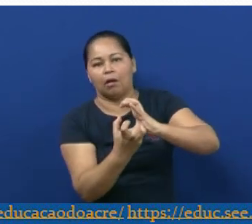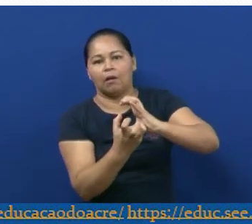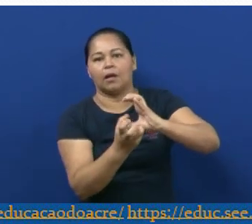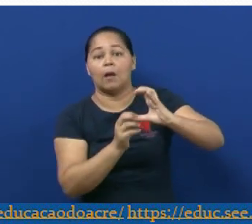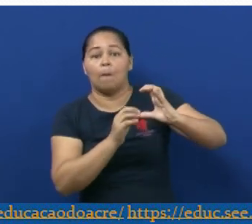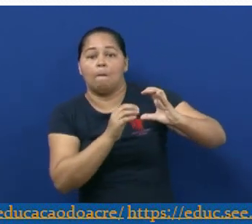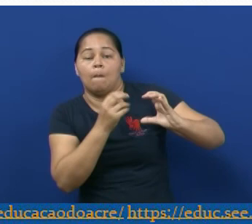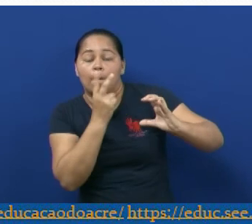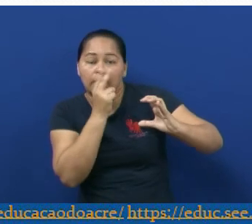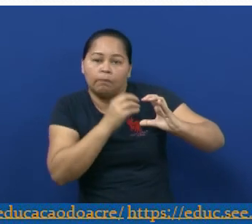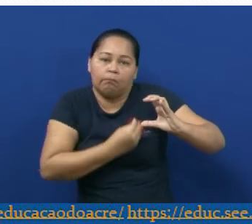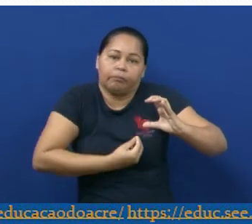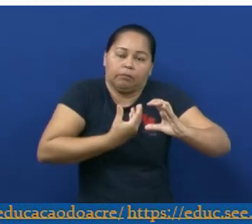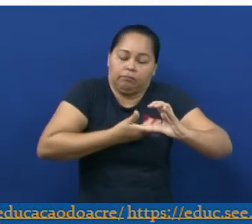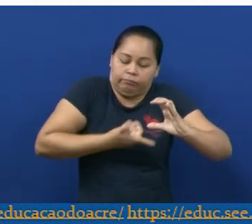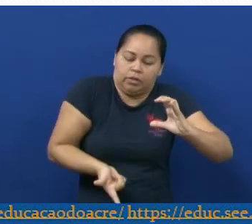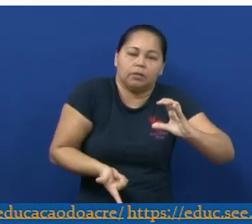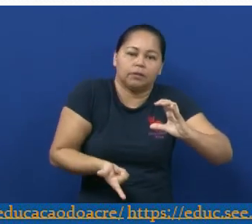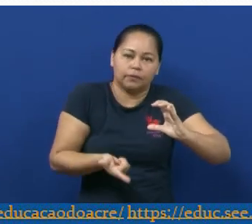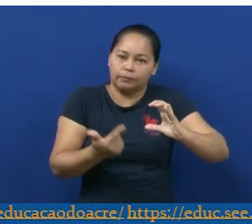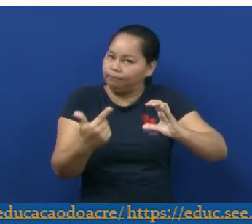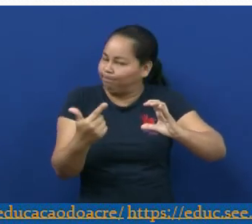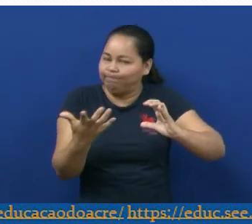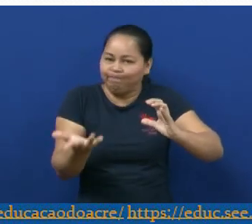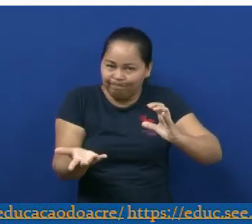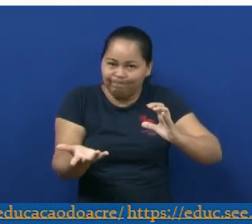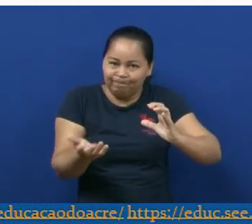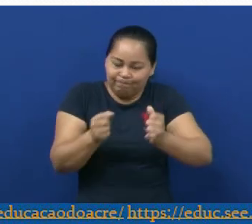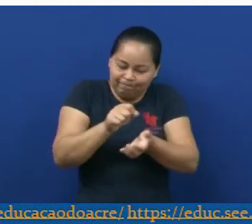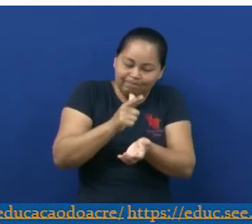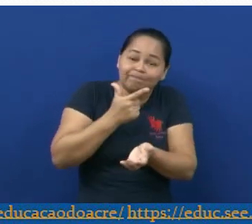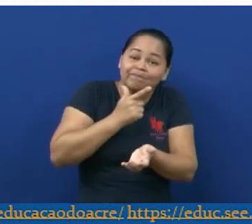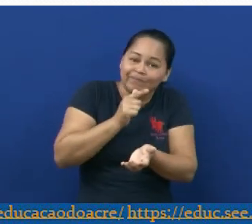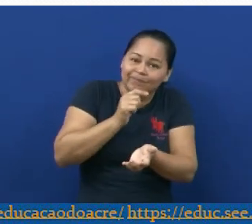as partículas virais do vírus são carregadas pela água.